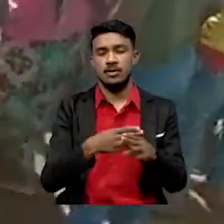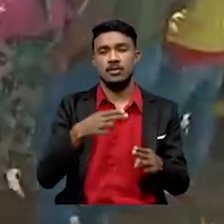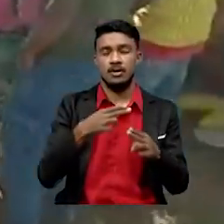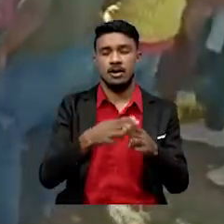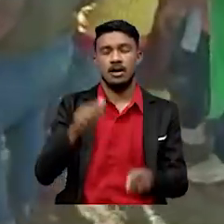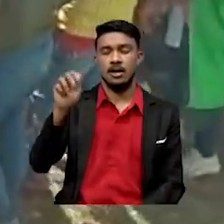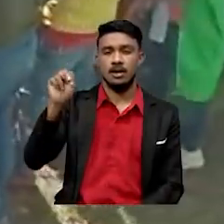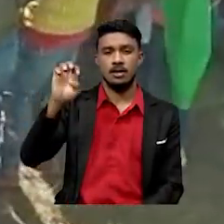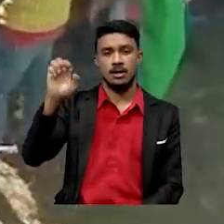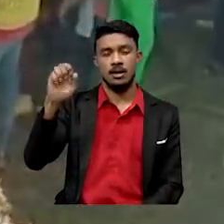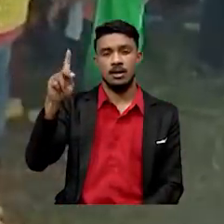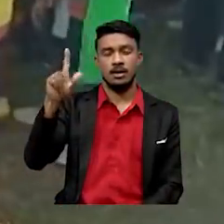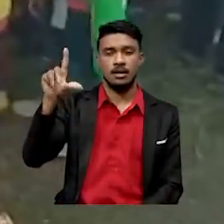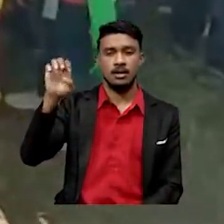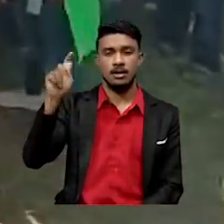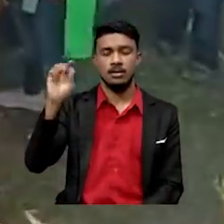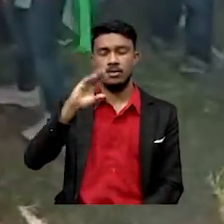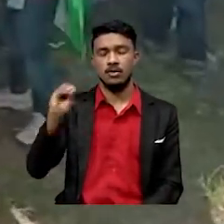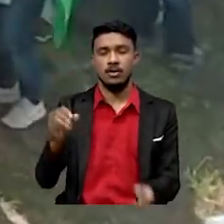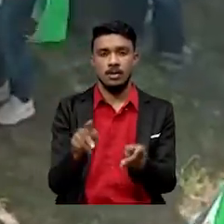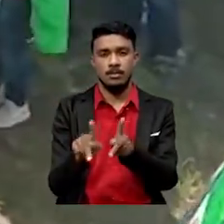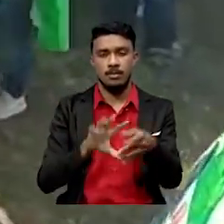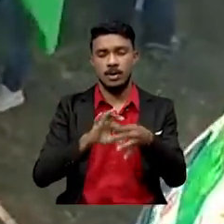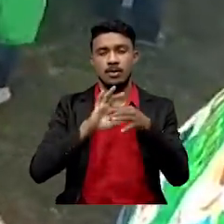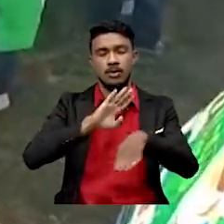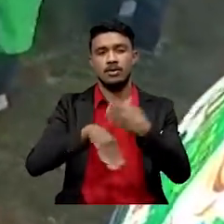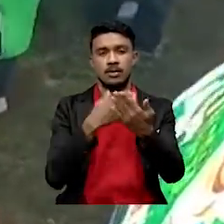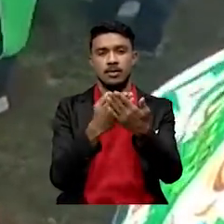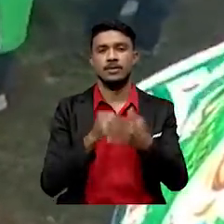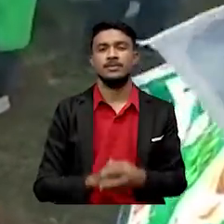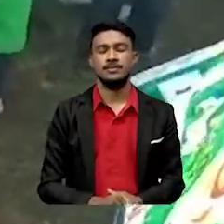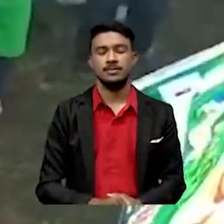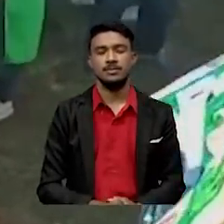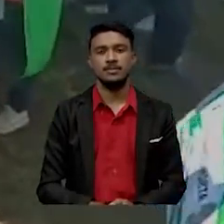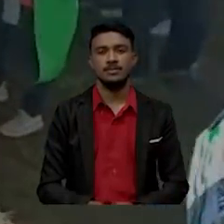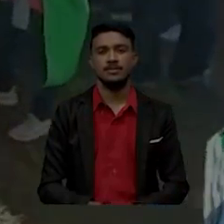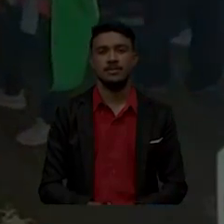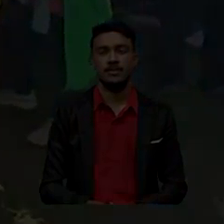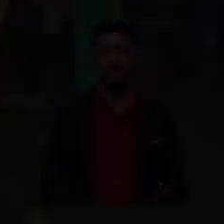no movimento apoiante Sira. Jimmy Fernandes, Juvia da Costa, ZMN.